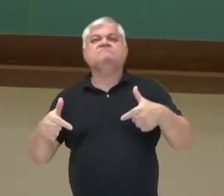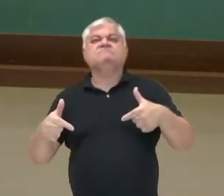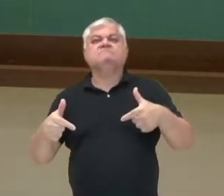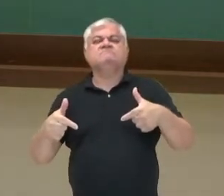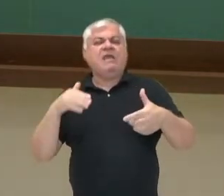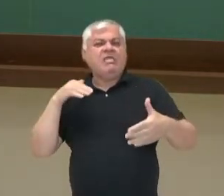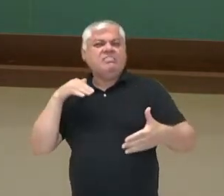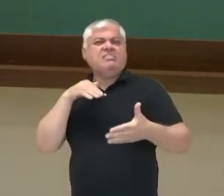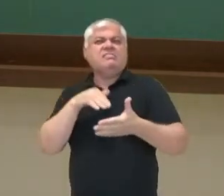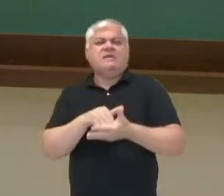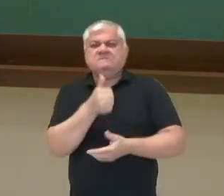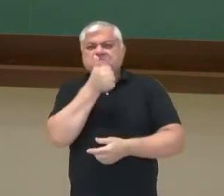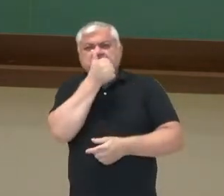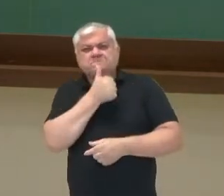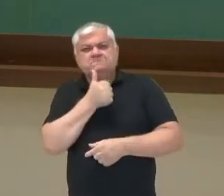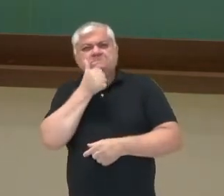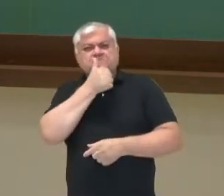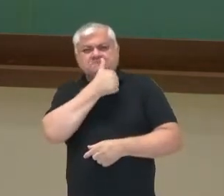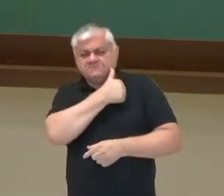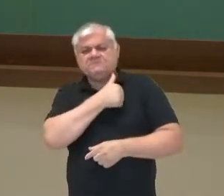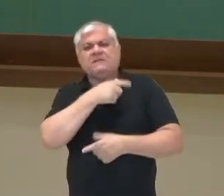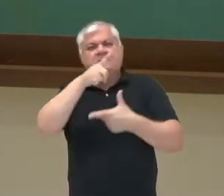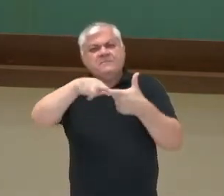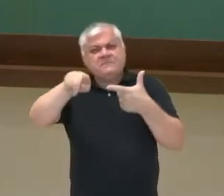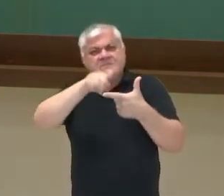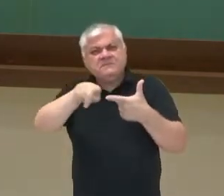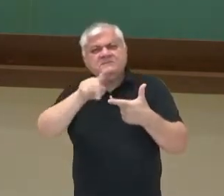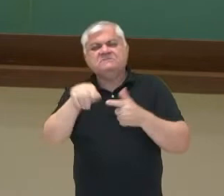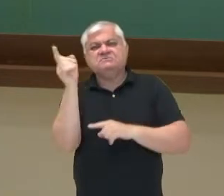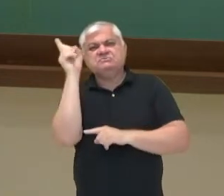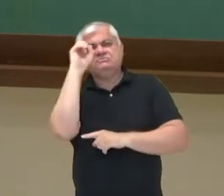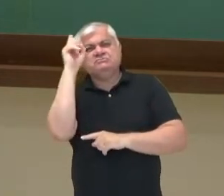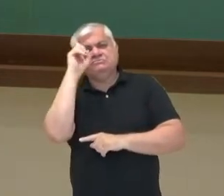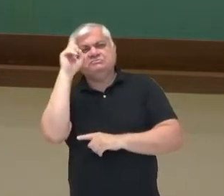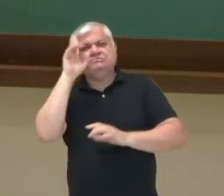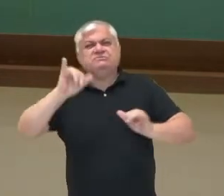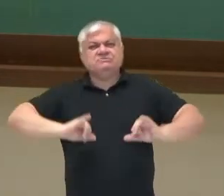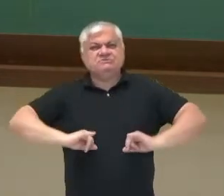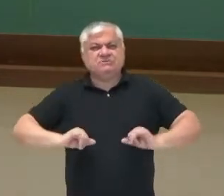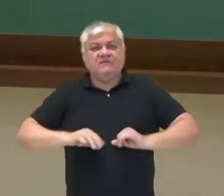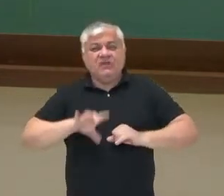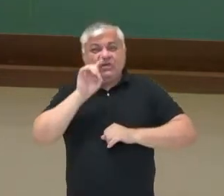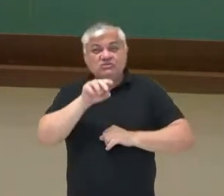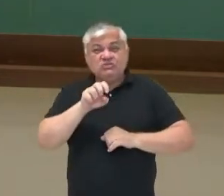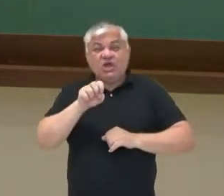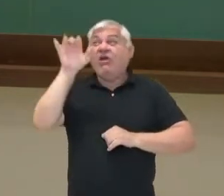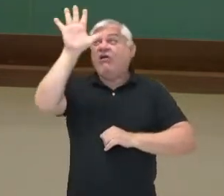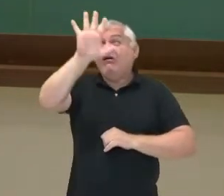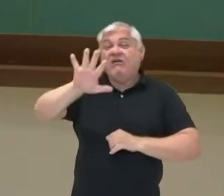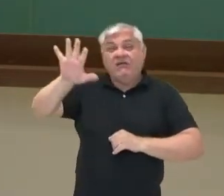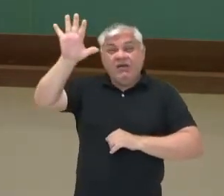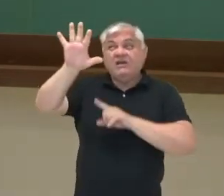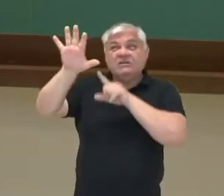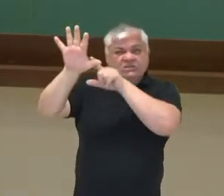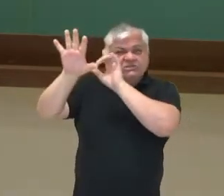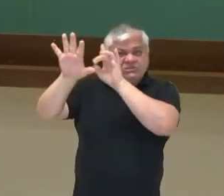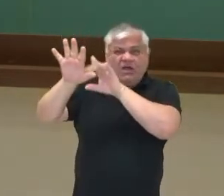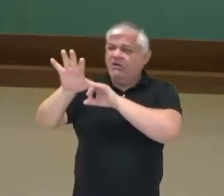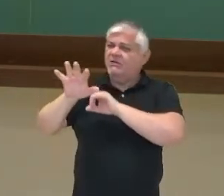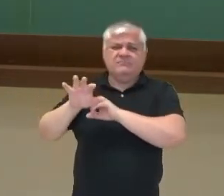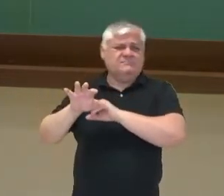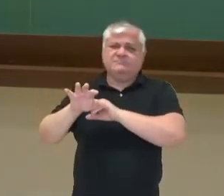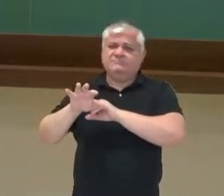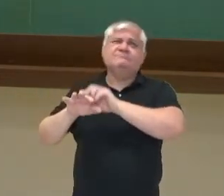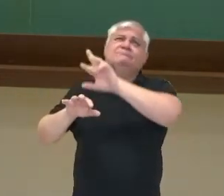o fim, enfrentam ali os seus problemas diários, né? Não é só aquela região que tem problemas, né, professor? Não, não é